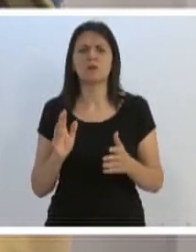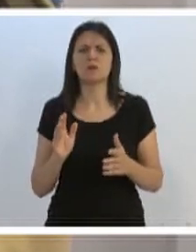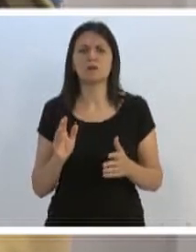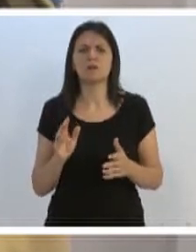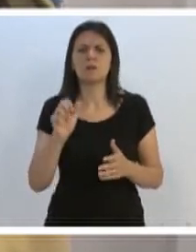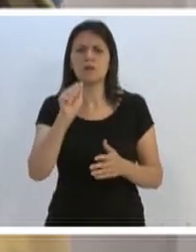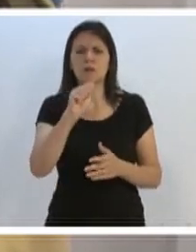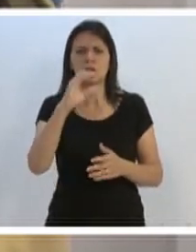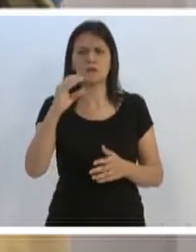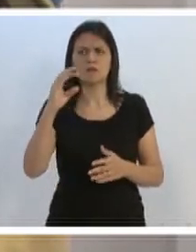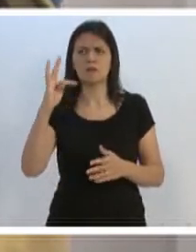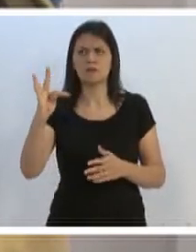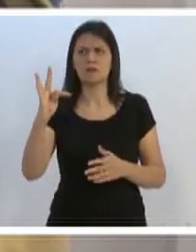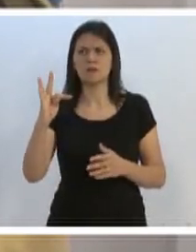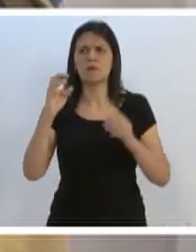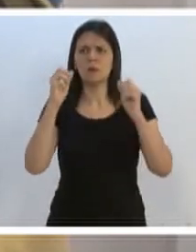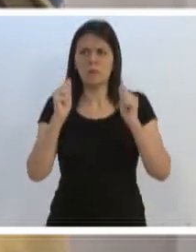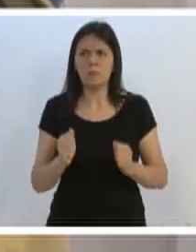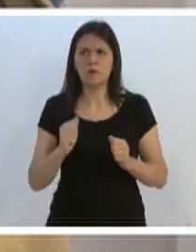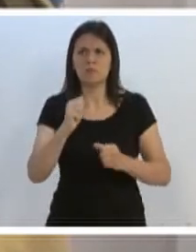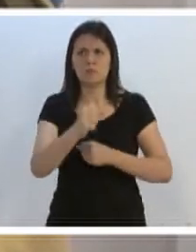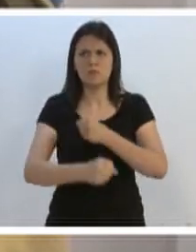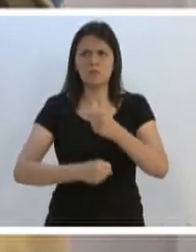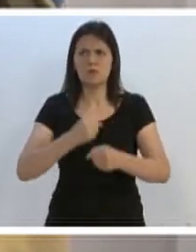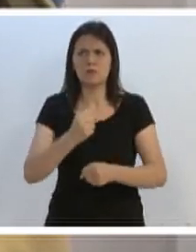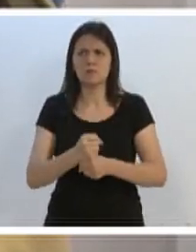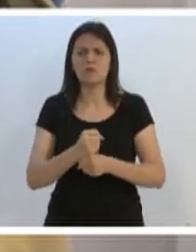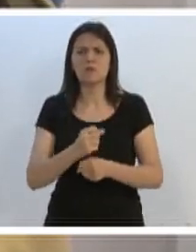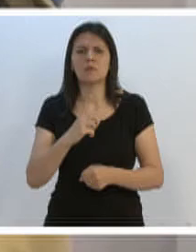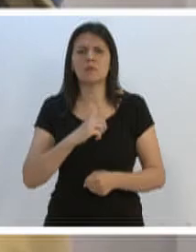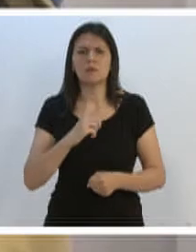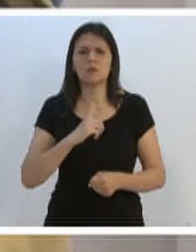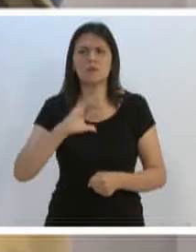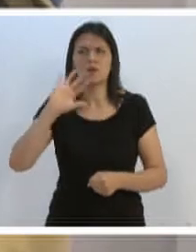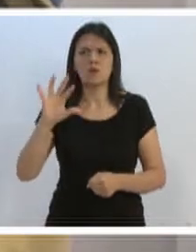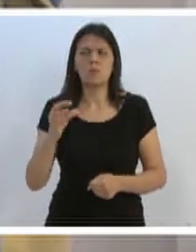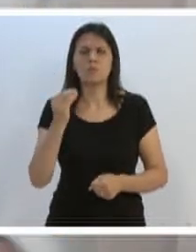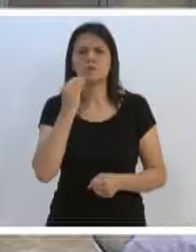que ACT possam efetivamente ano que vem ter a oportunidade de fazer o concurso. Obrigado, presidente.